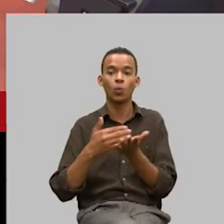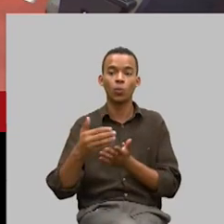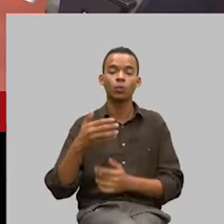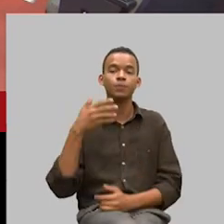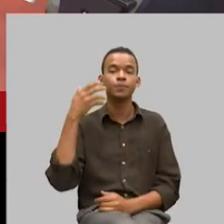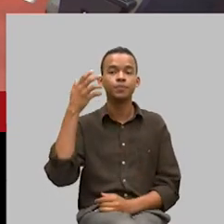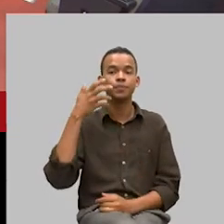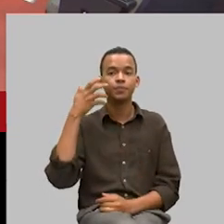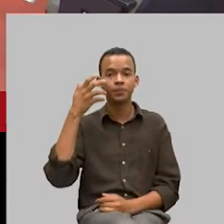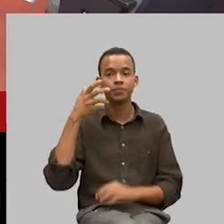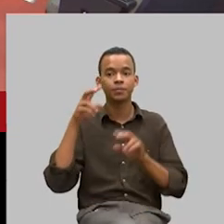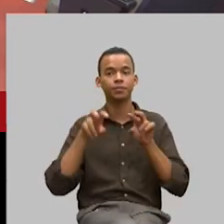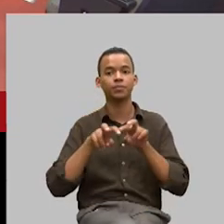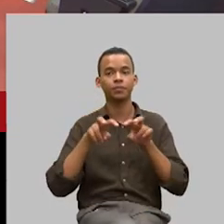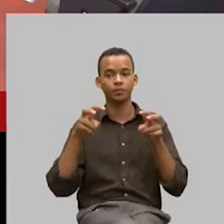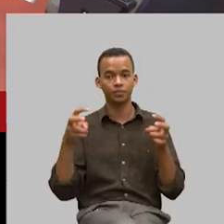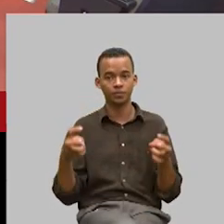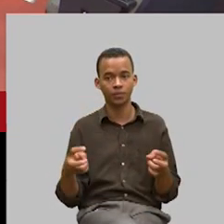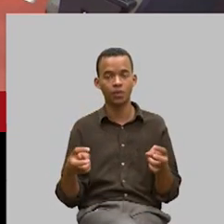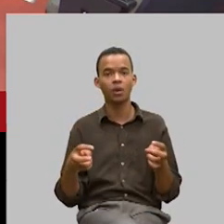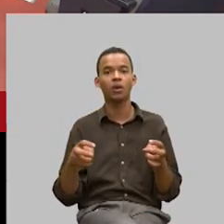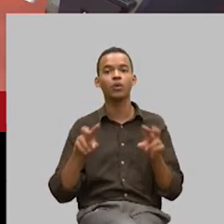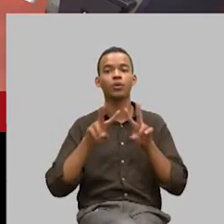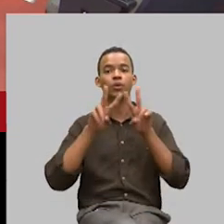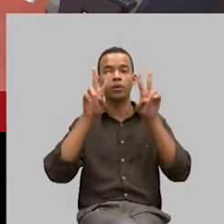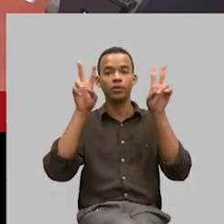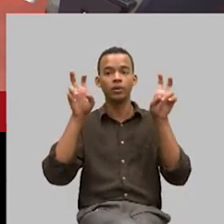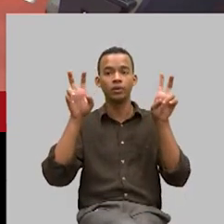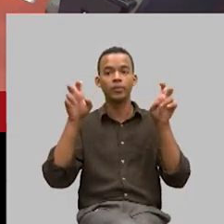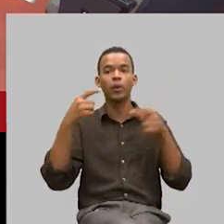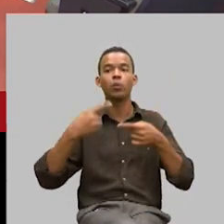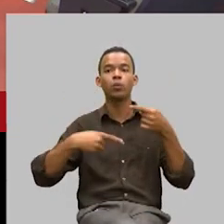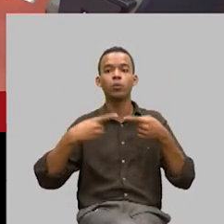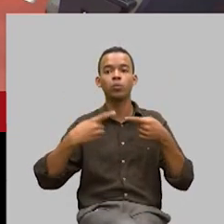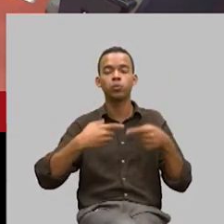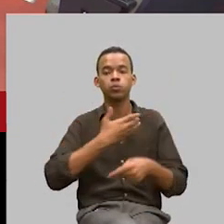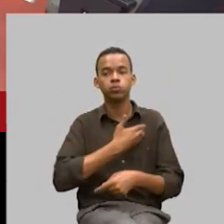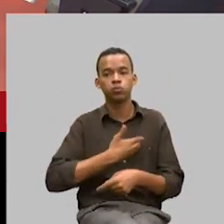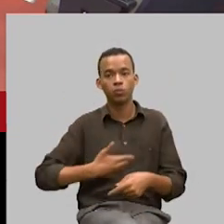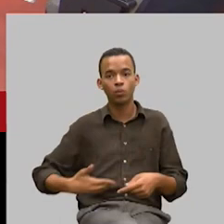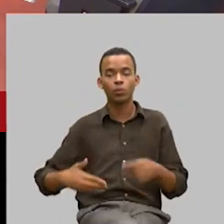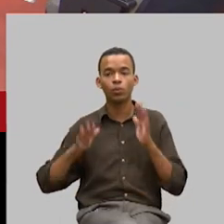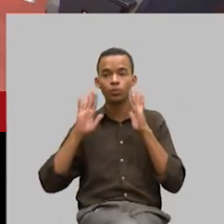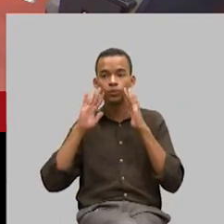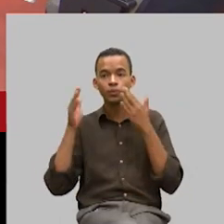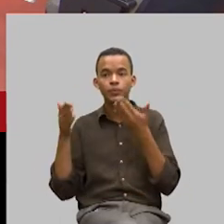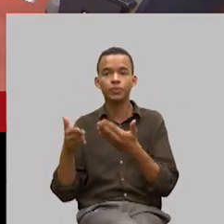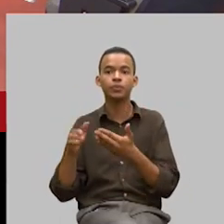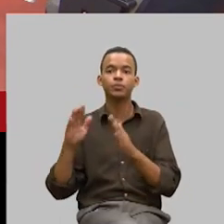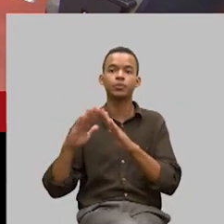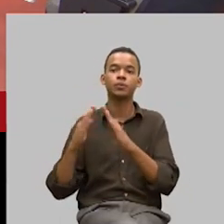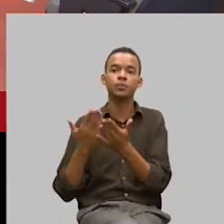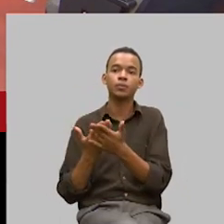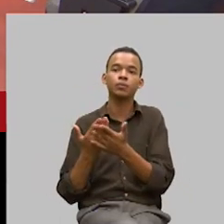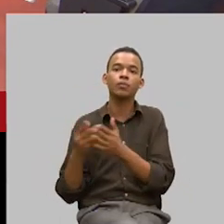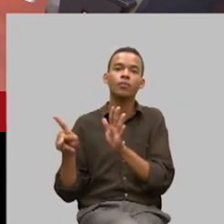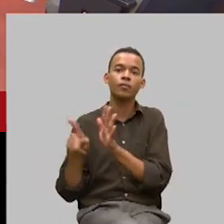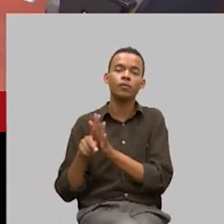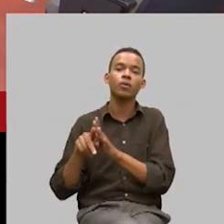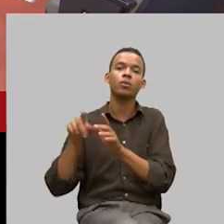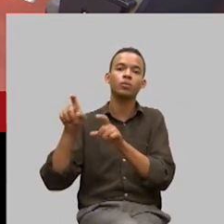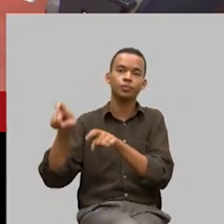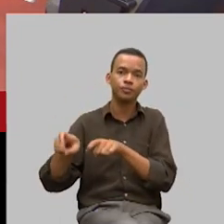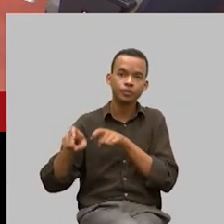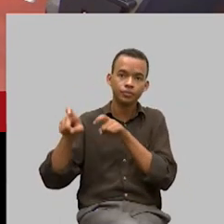segunda mesa de trabalho sobre políticas públicas para Educação do campo com objetivo de identificar e discutir os desafios em infraestrutura